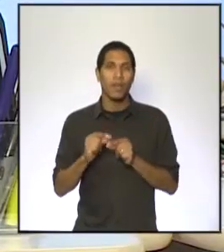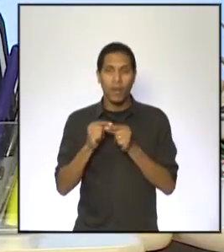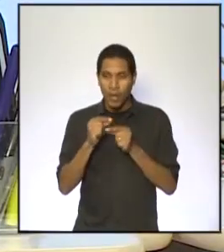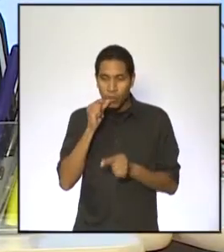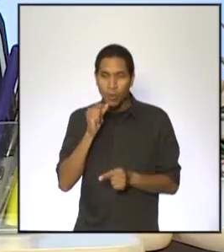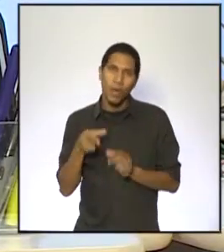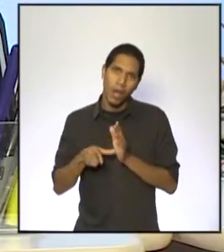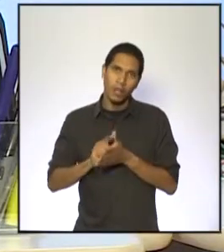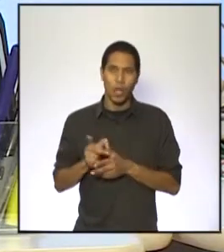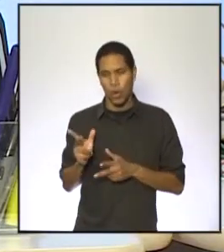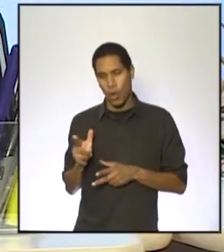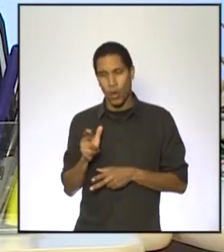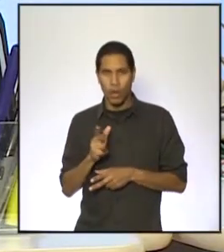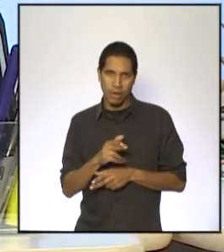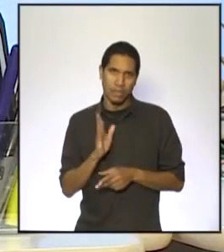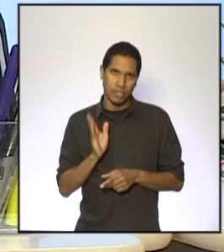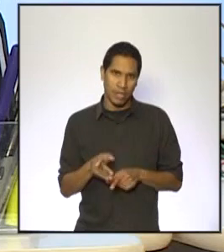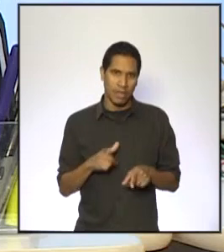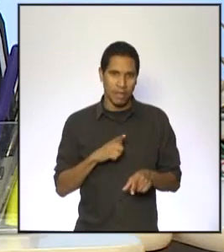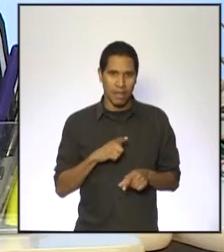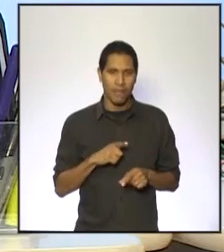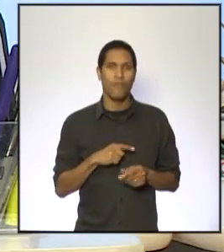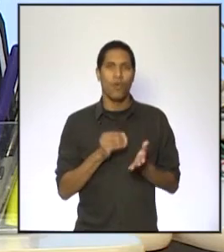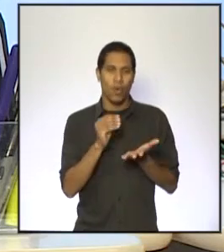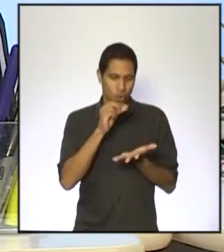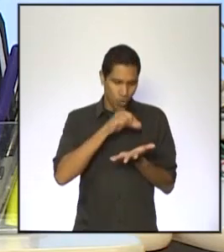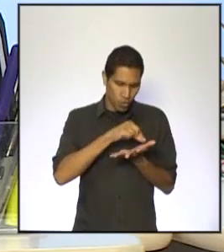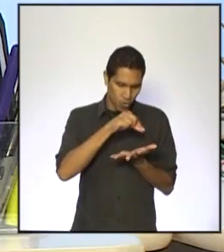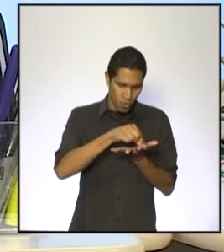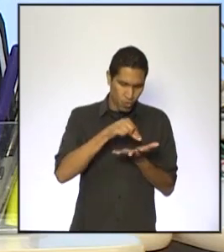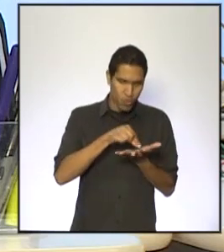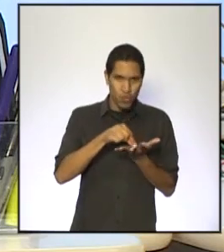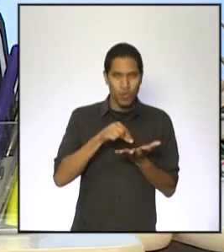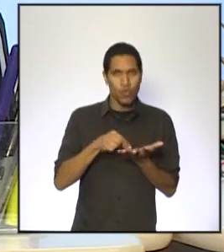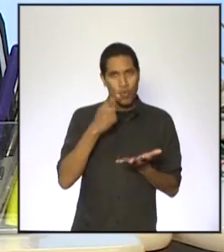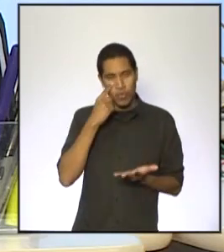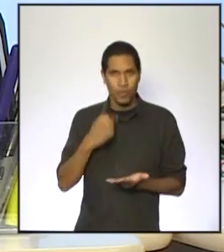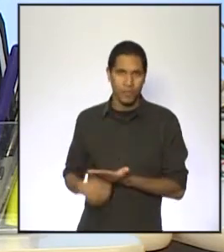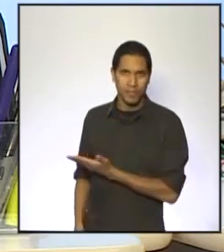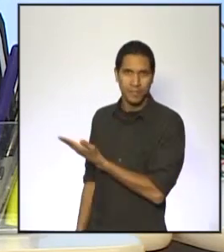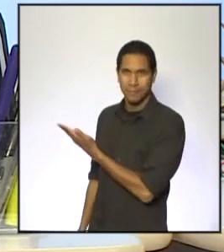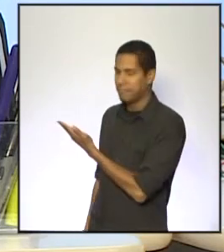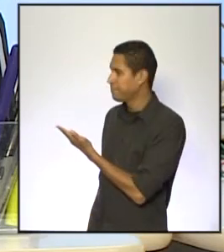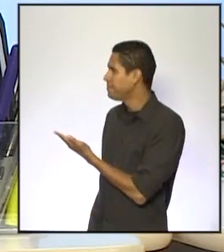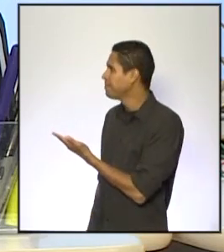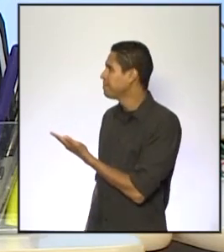havia cortado para a nossa aula hoje, dos canudinhos.